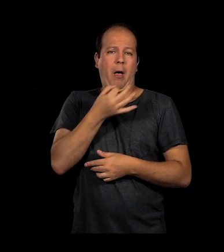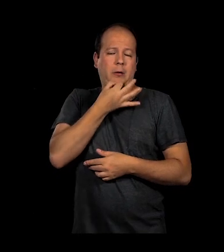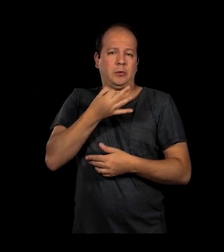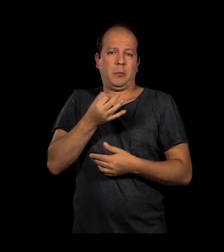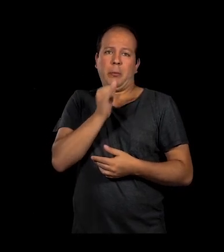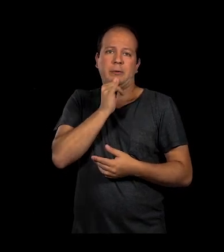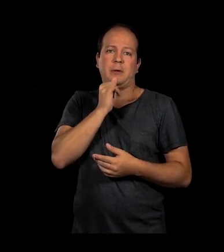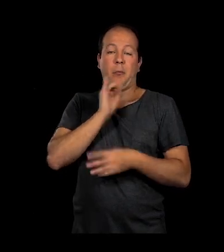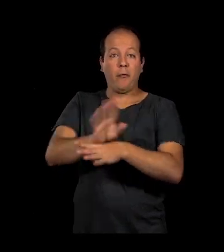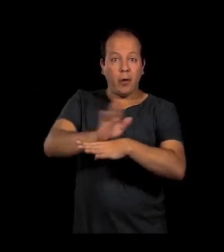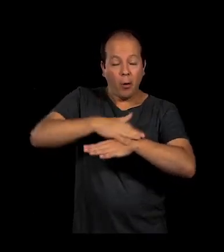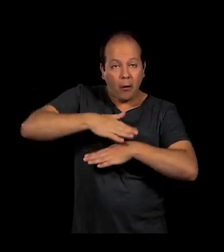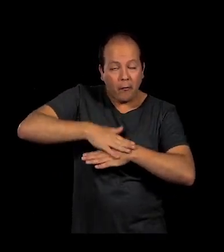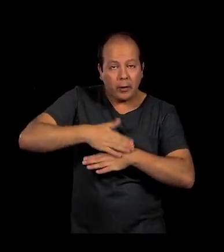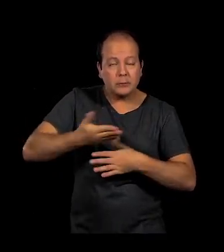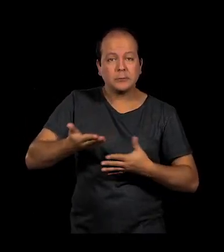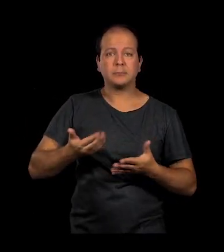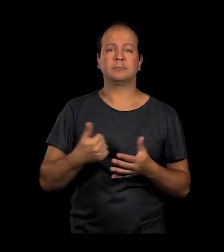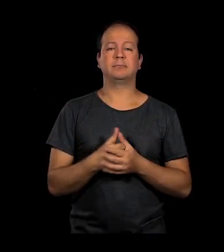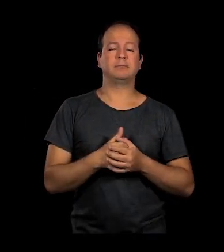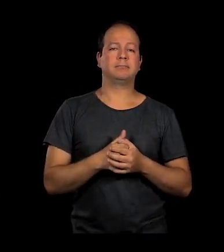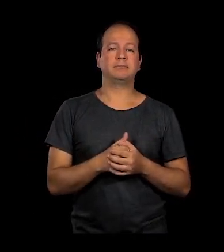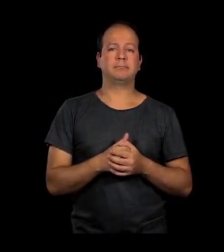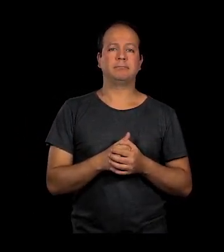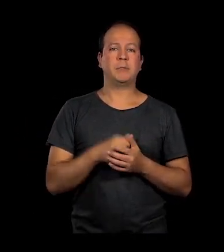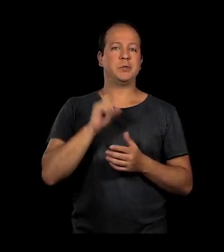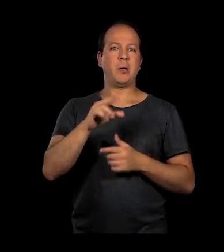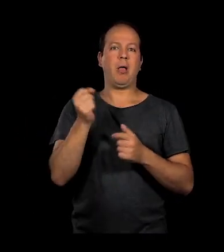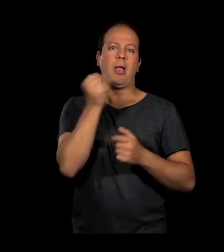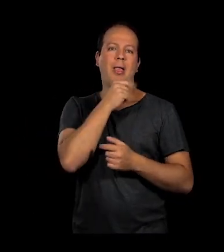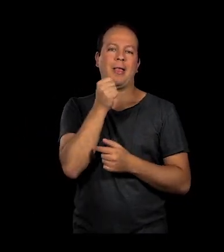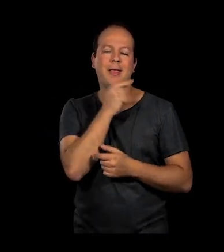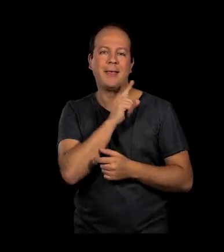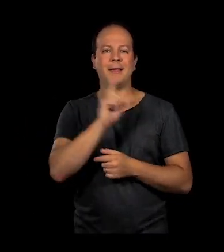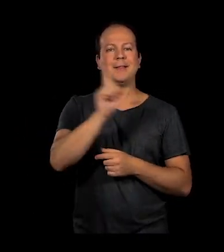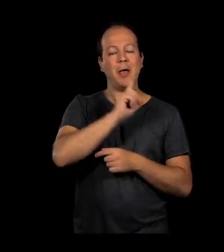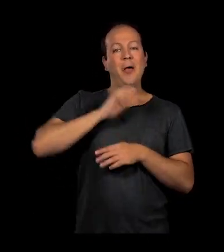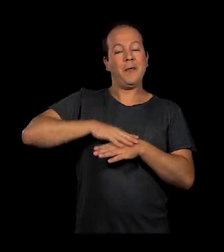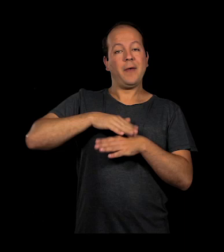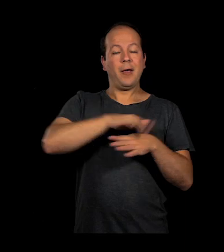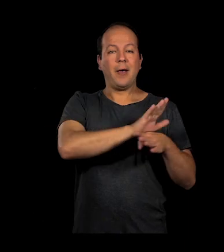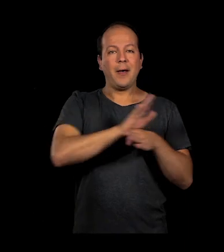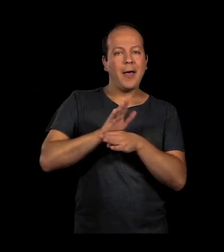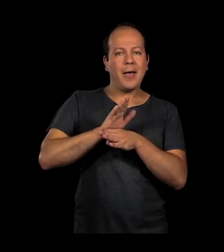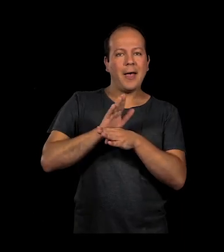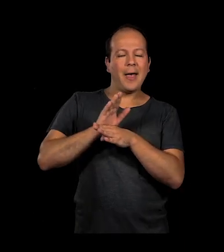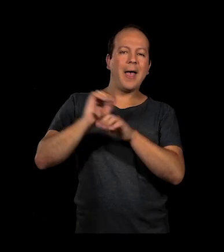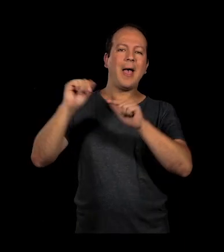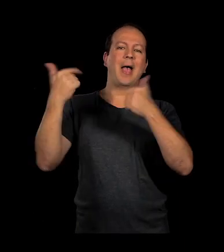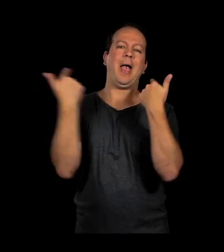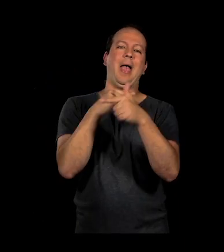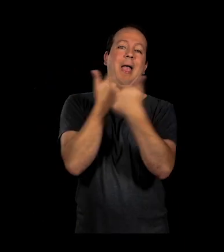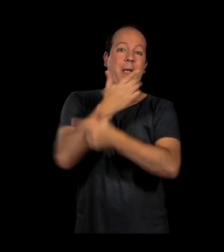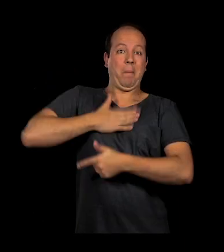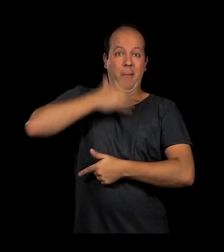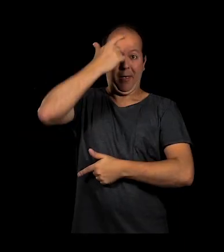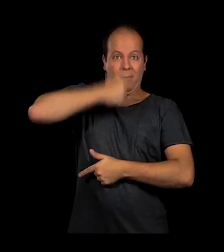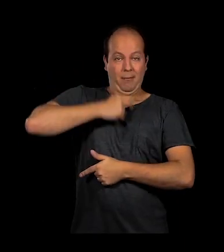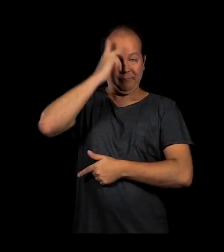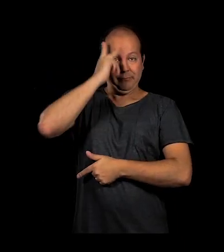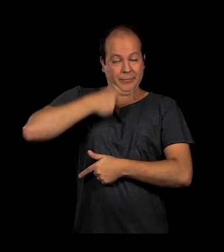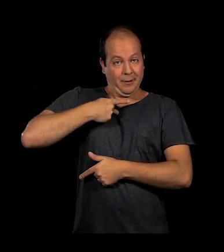faço um apenas morno na minha opinião que os times que eu passei a chandon renda da minha própria cara